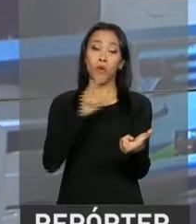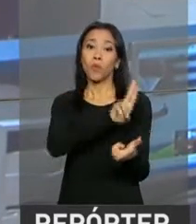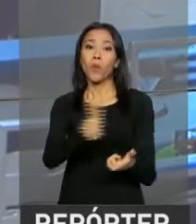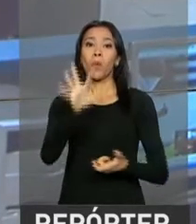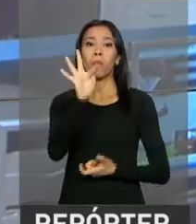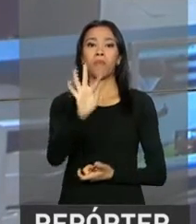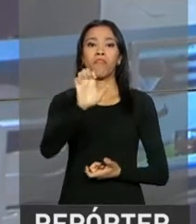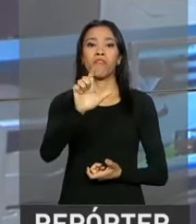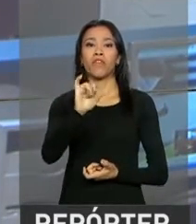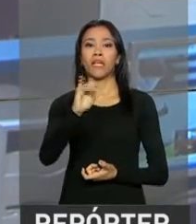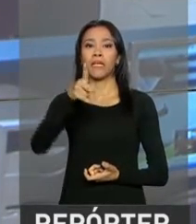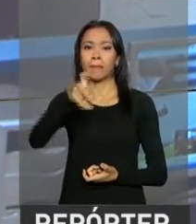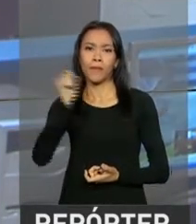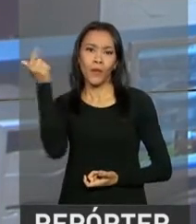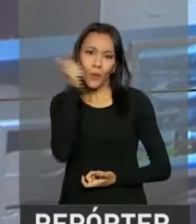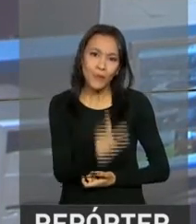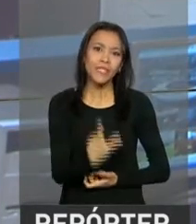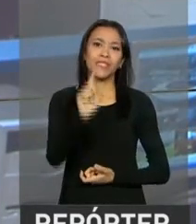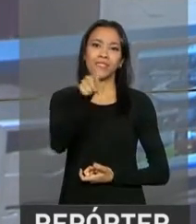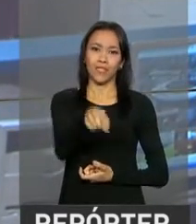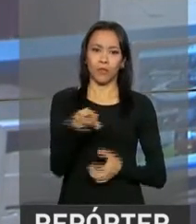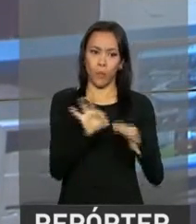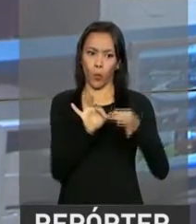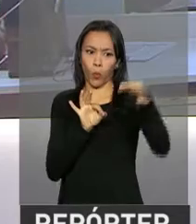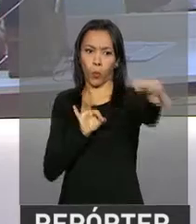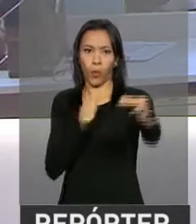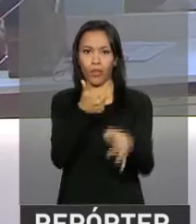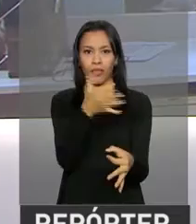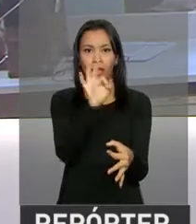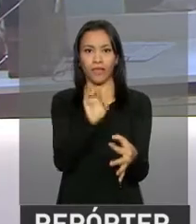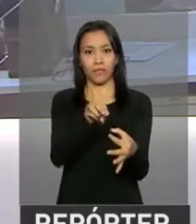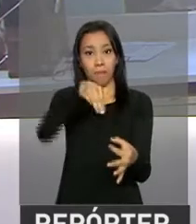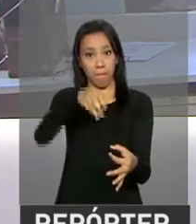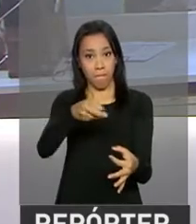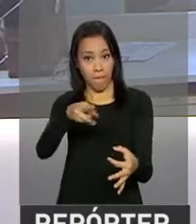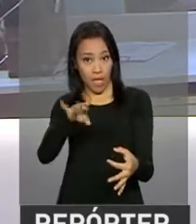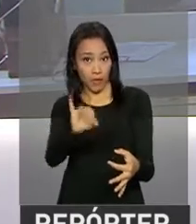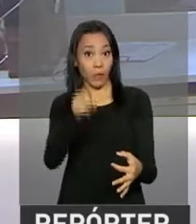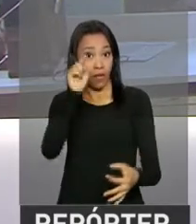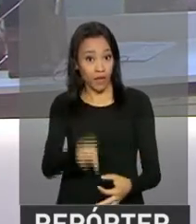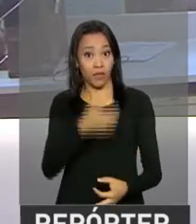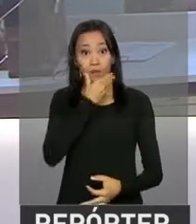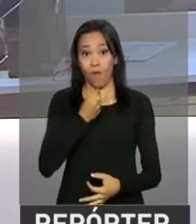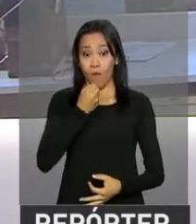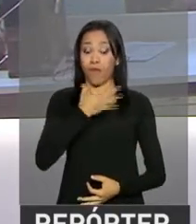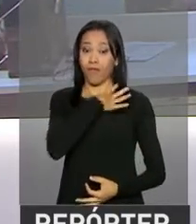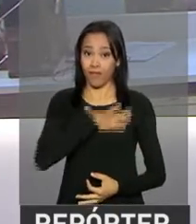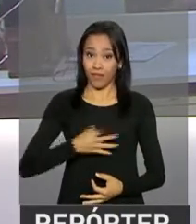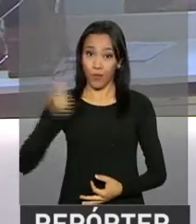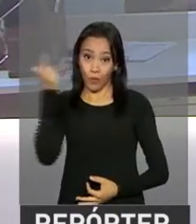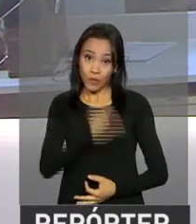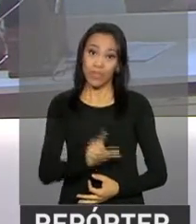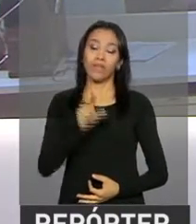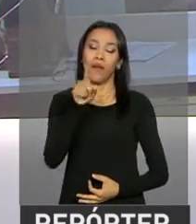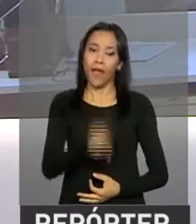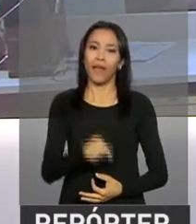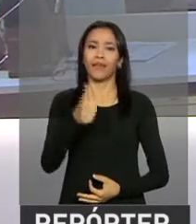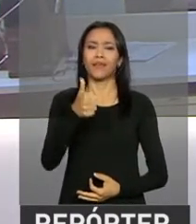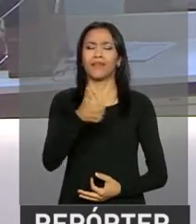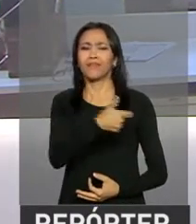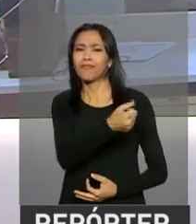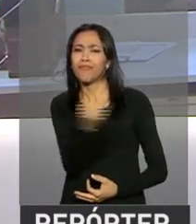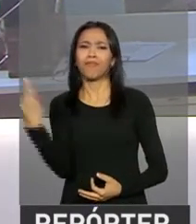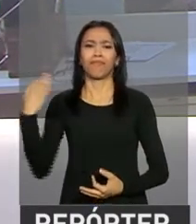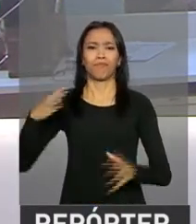na prova da pistola de ar 10 metros felipe é um dos 145 atletas militares que participam da